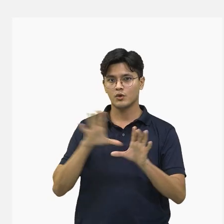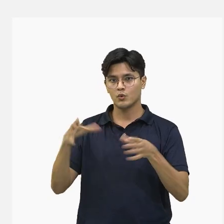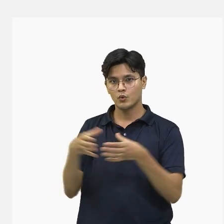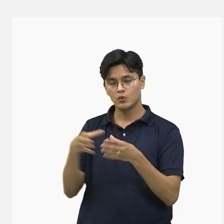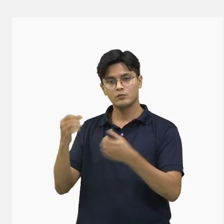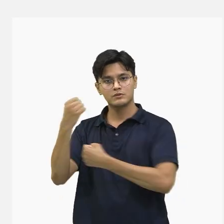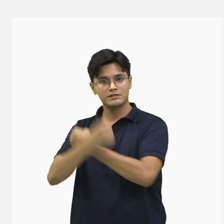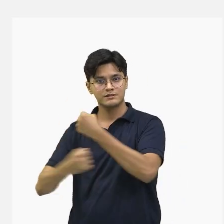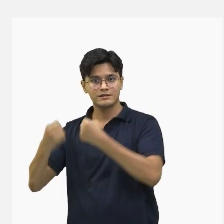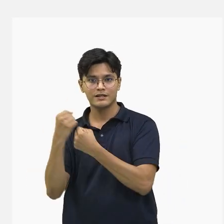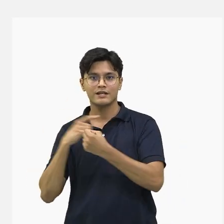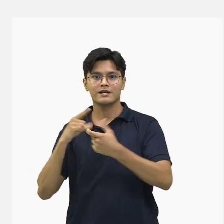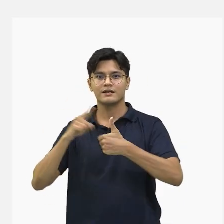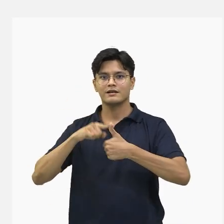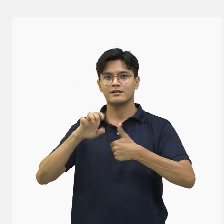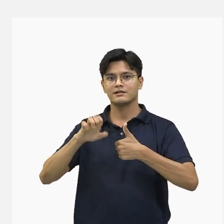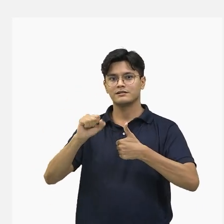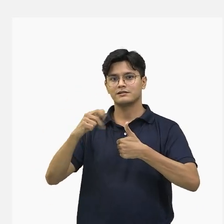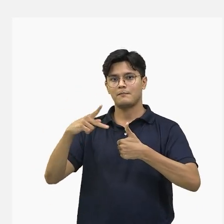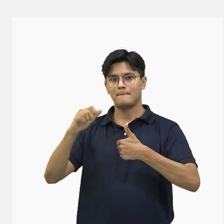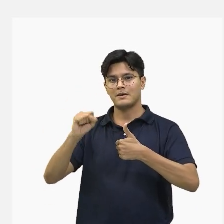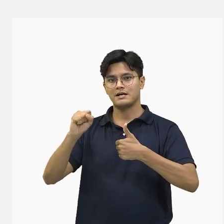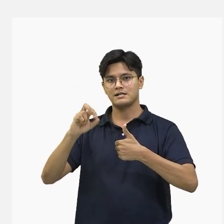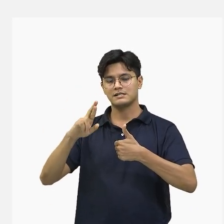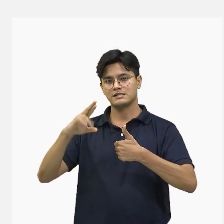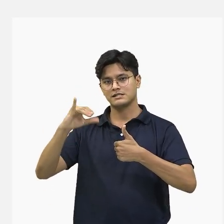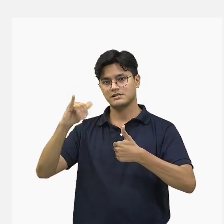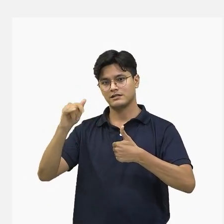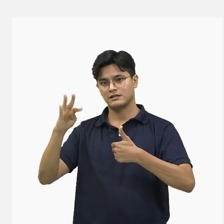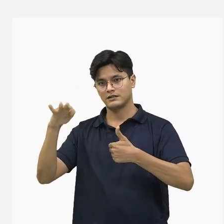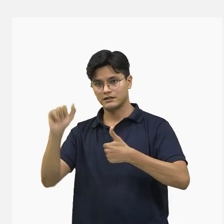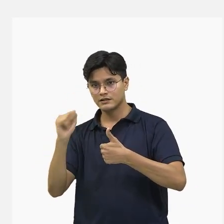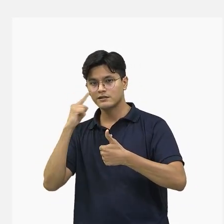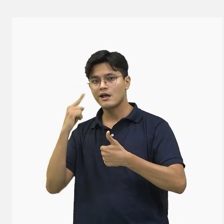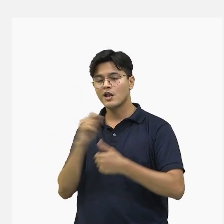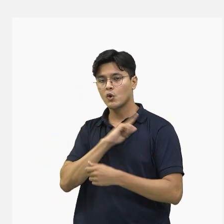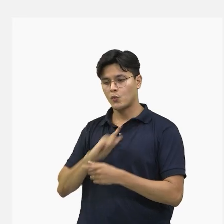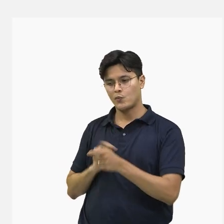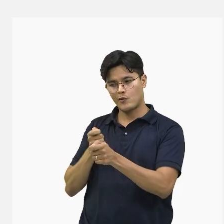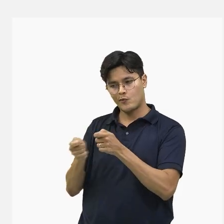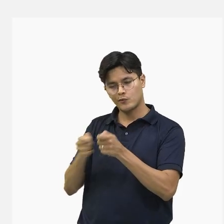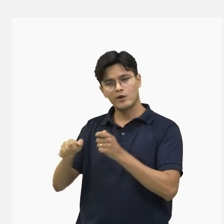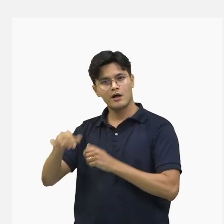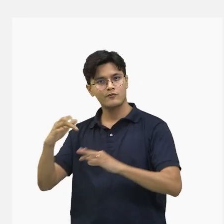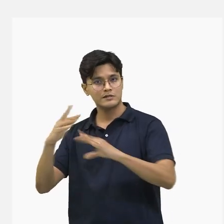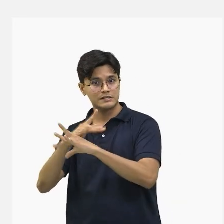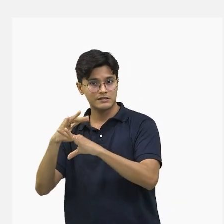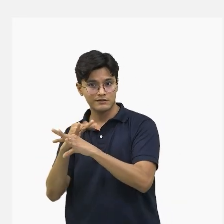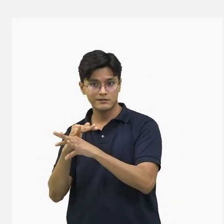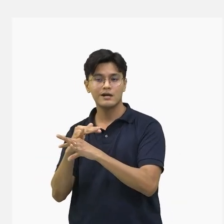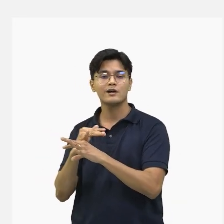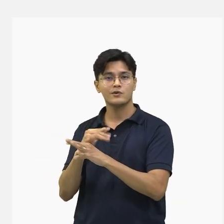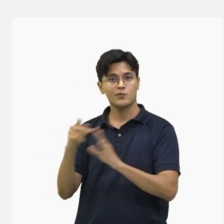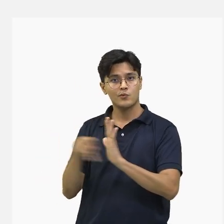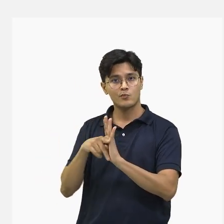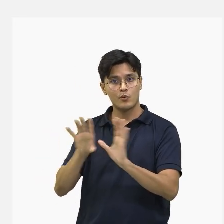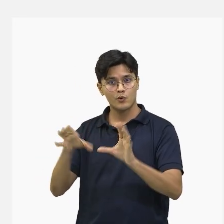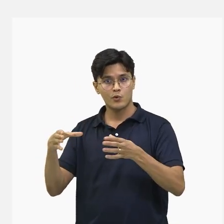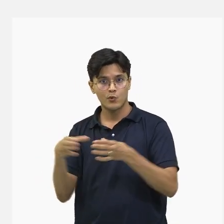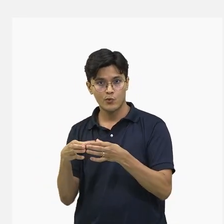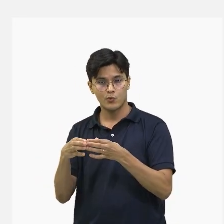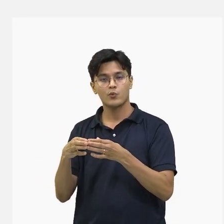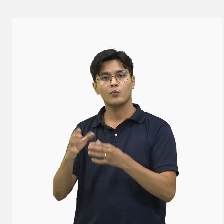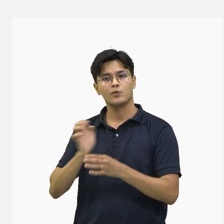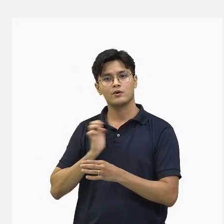como espartanos, eles eram a classe social que governava e controlava a cidade. Fazia parte da elite econômica,